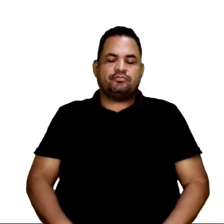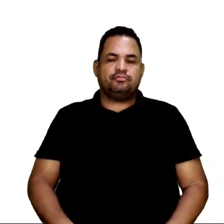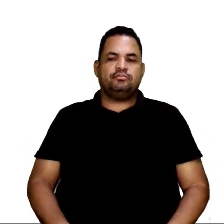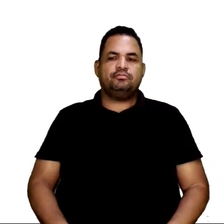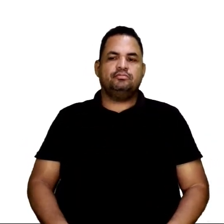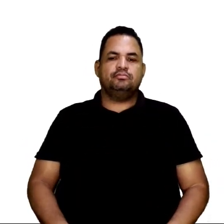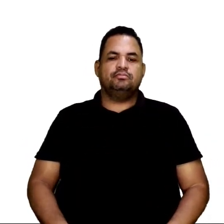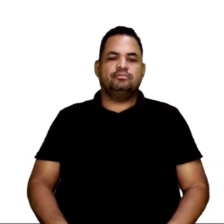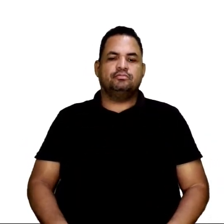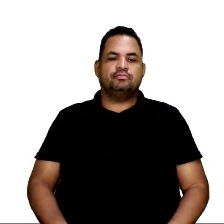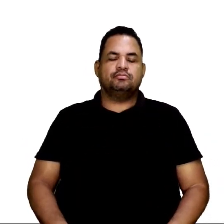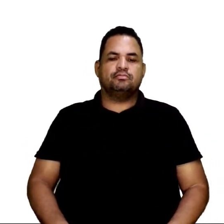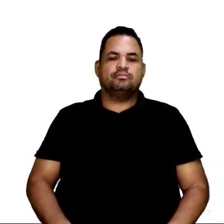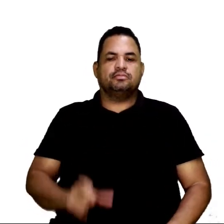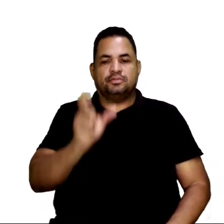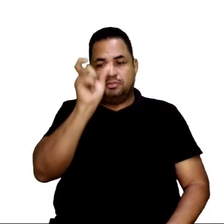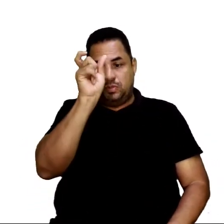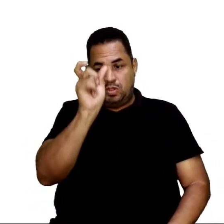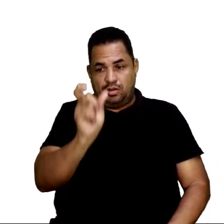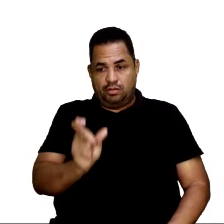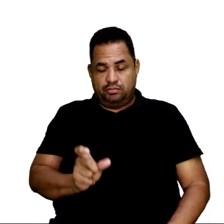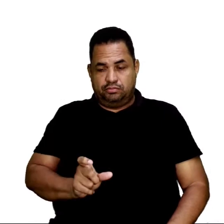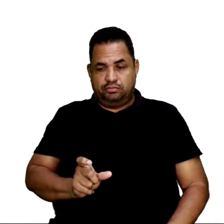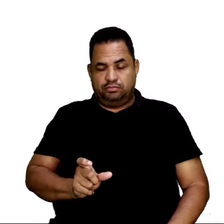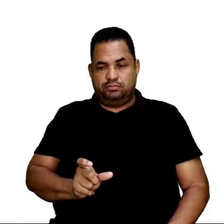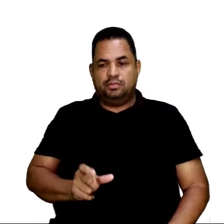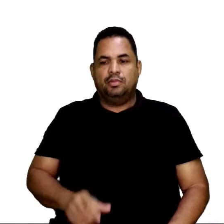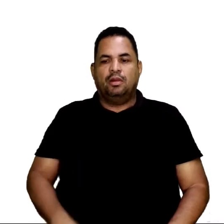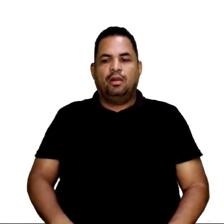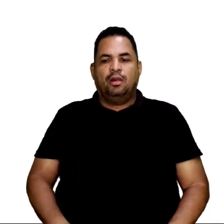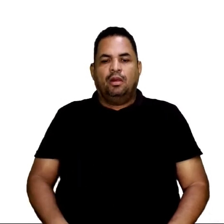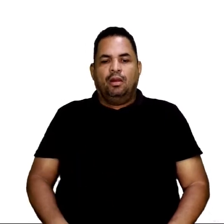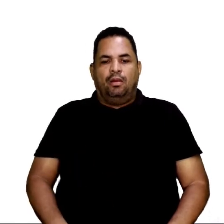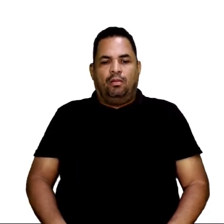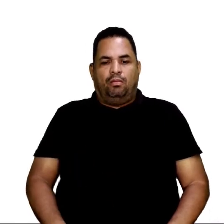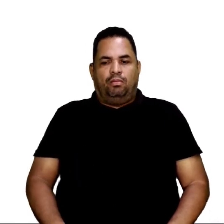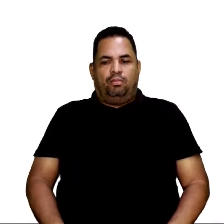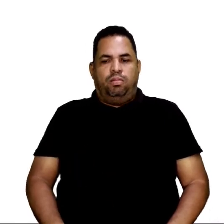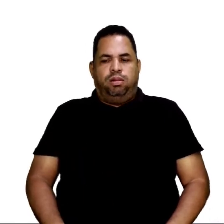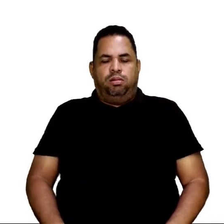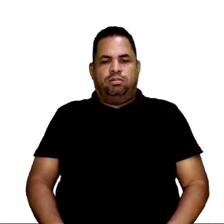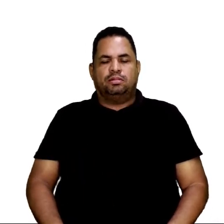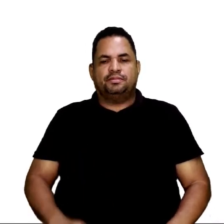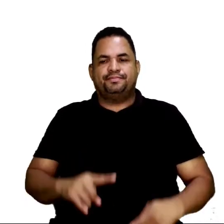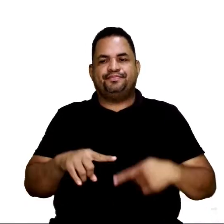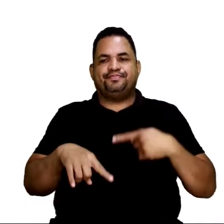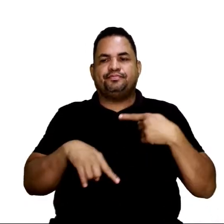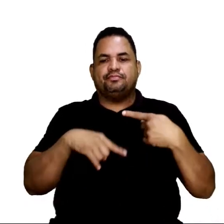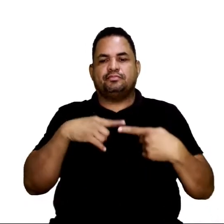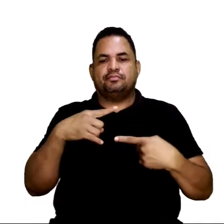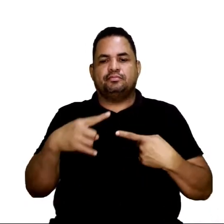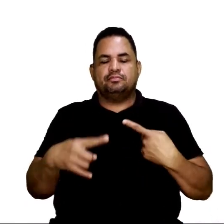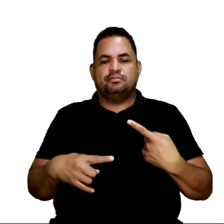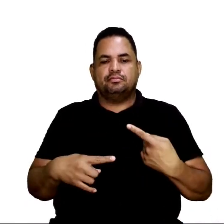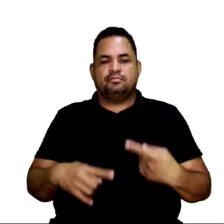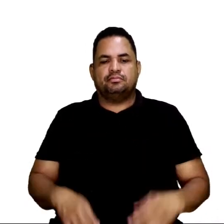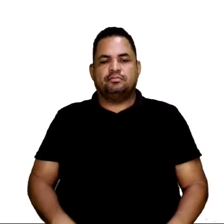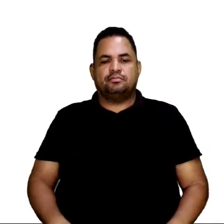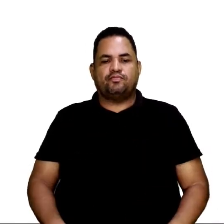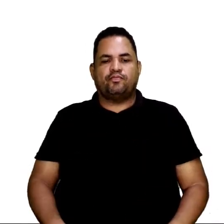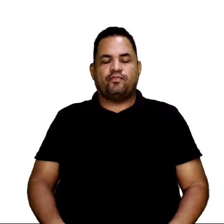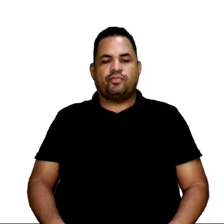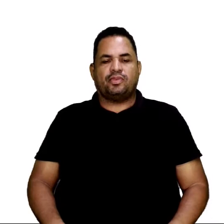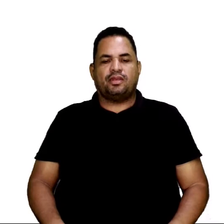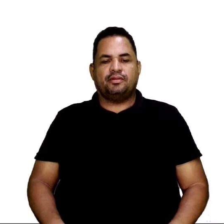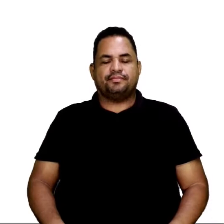Ou seja, eles têm o eixo central, lembra do eixo central? A notocorda, que vai depois de passar de alguns